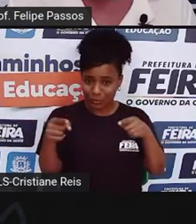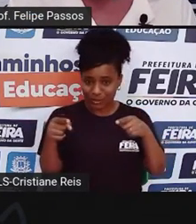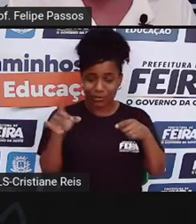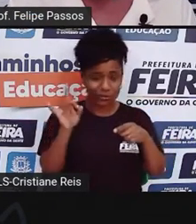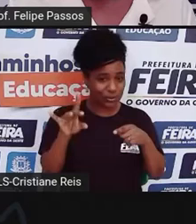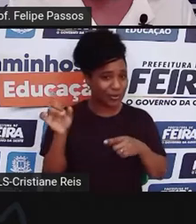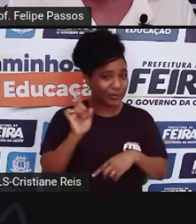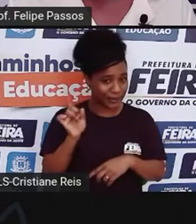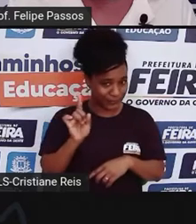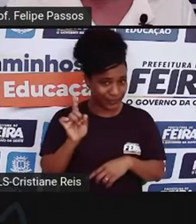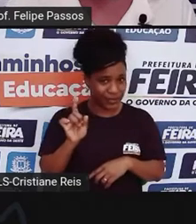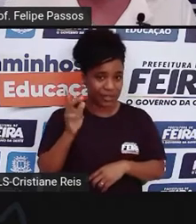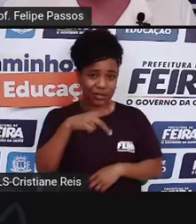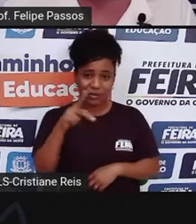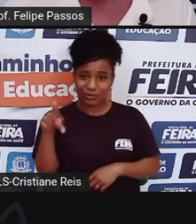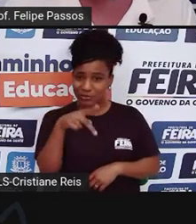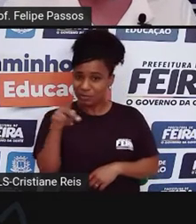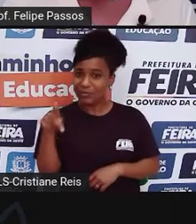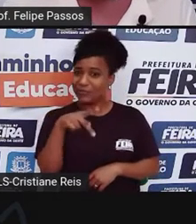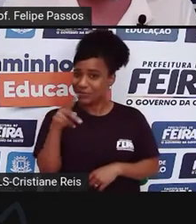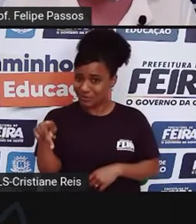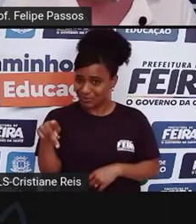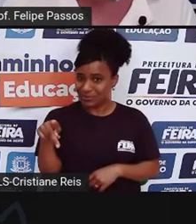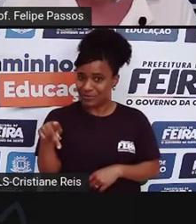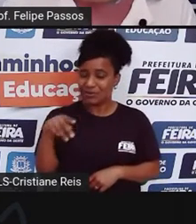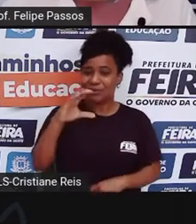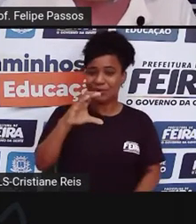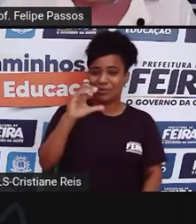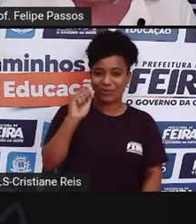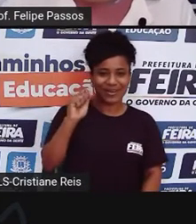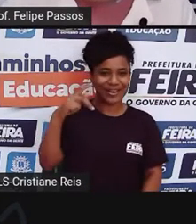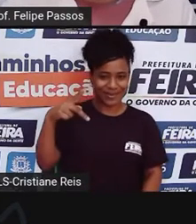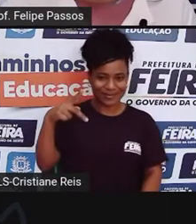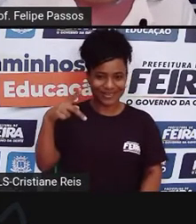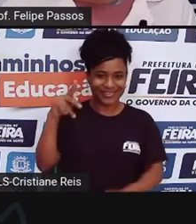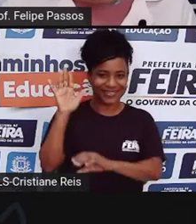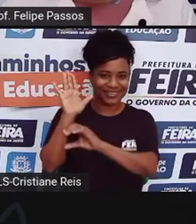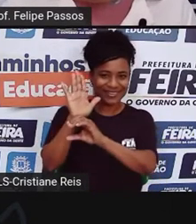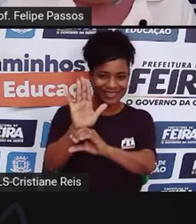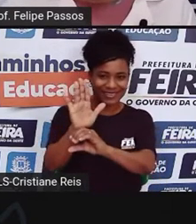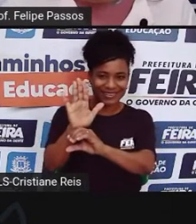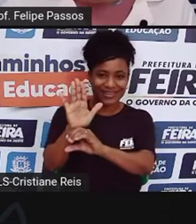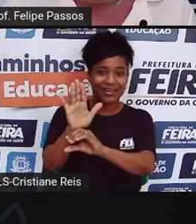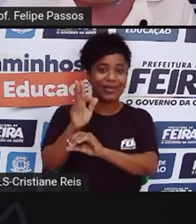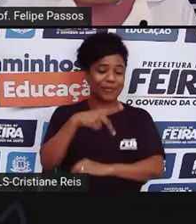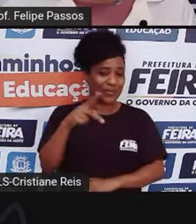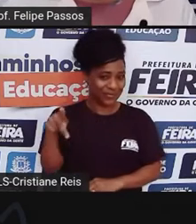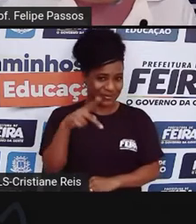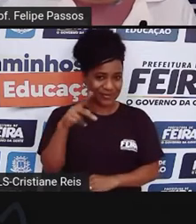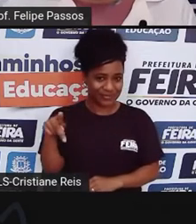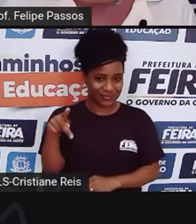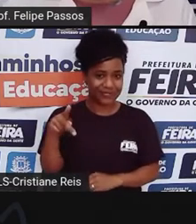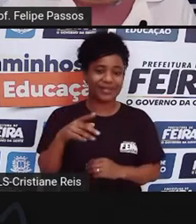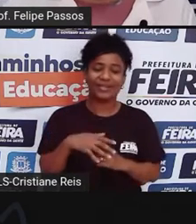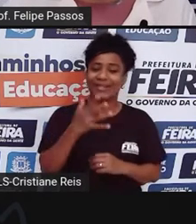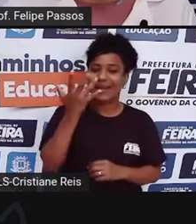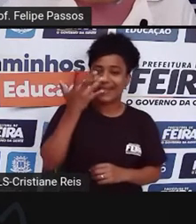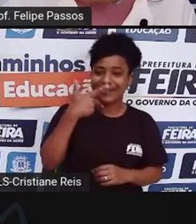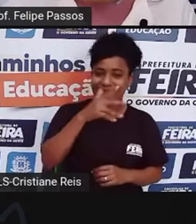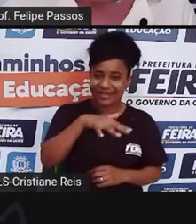Eu sou professor do CAP, Centro de Apoio Pedagógico de Feira de Santana, fica ali do lado do Gastão. Nosso atendimento é para crianças